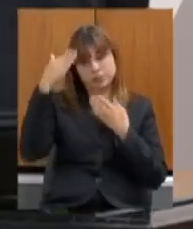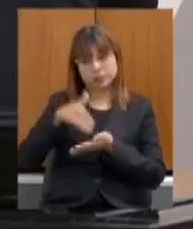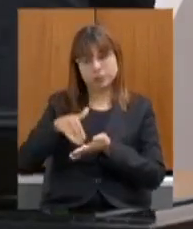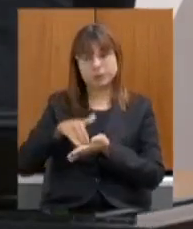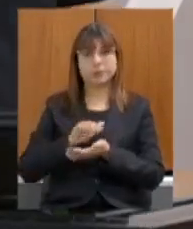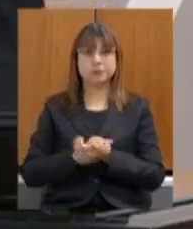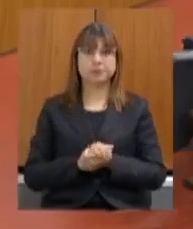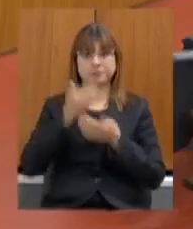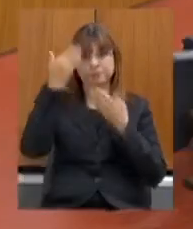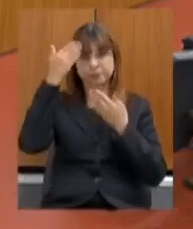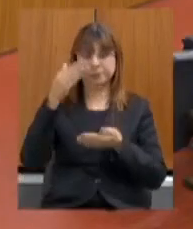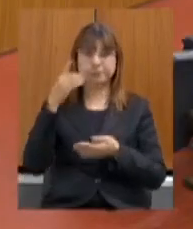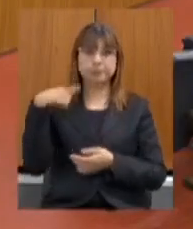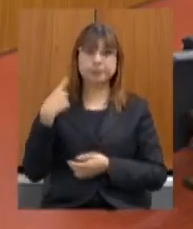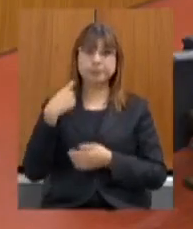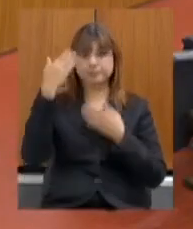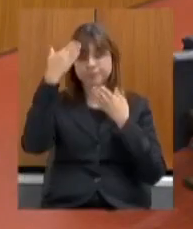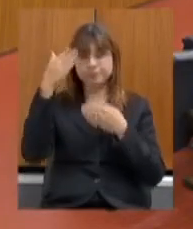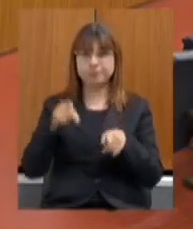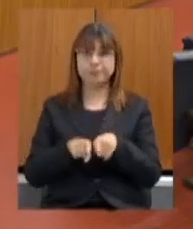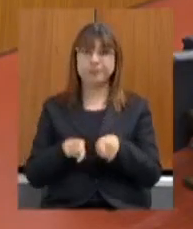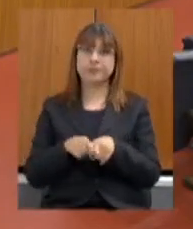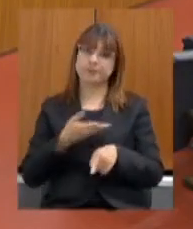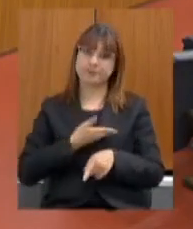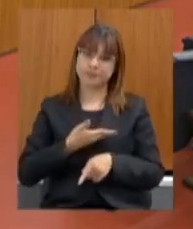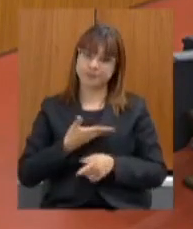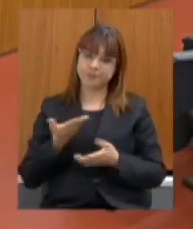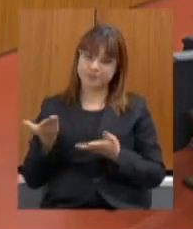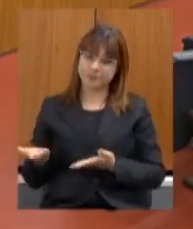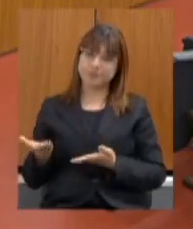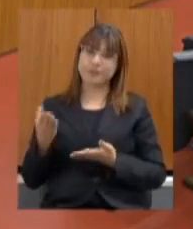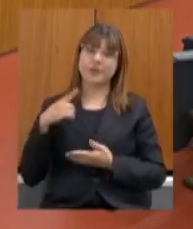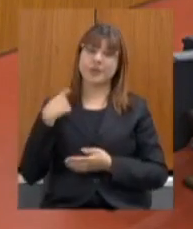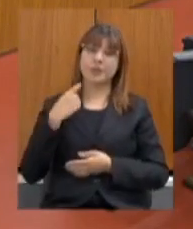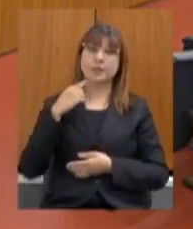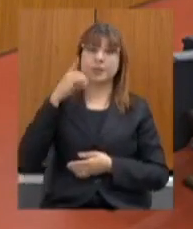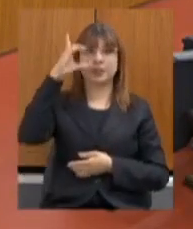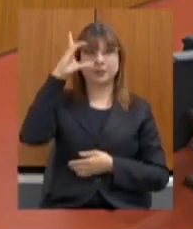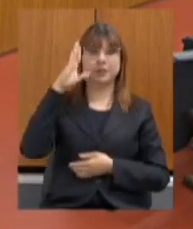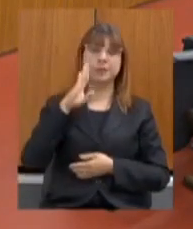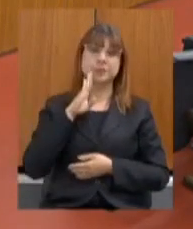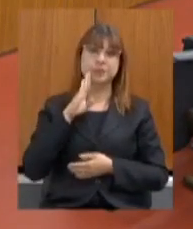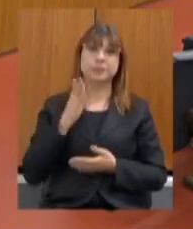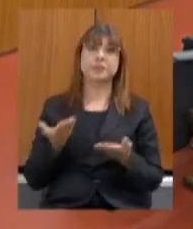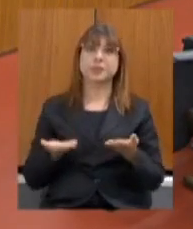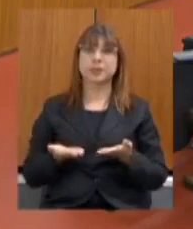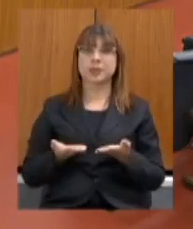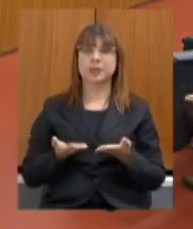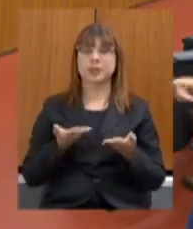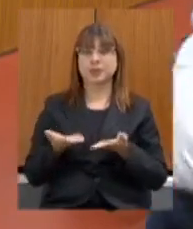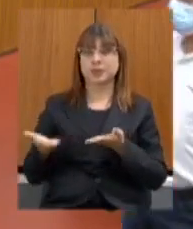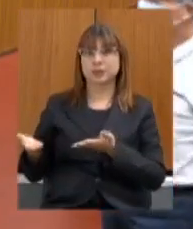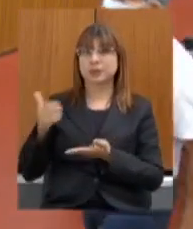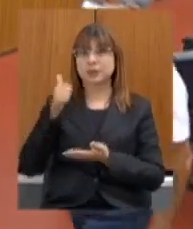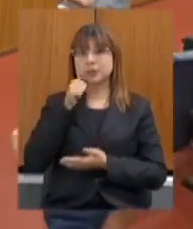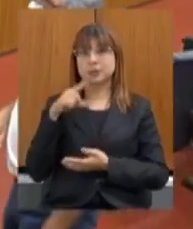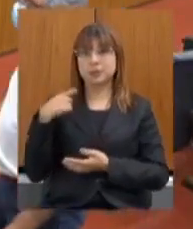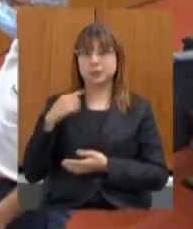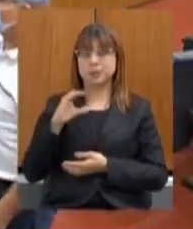Obrigado, deputado. Agradecer aqui a presença do colega deputado Duarte Bechir. Passa a palavra agora à deputada Celis Laviola.